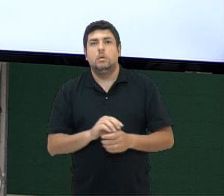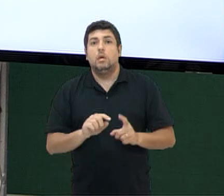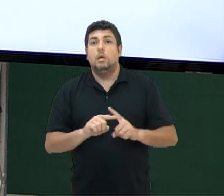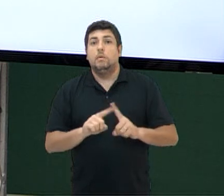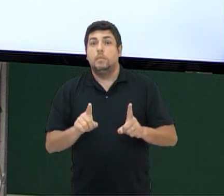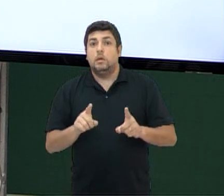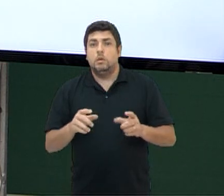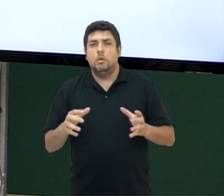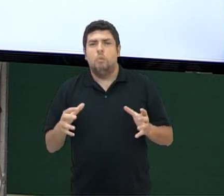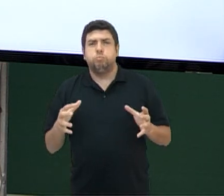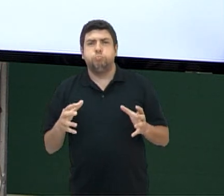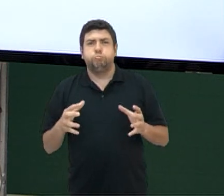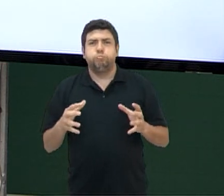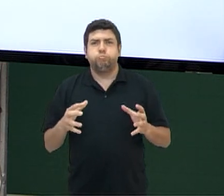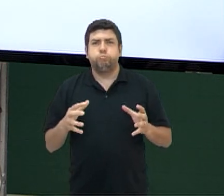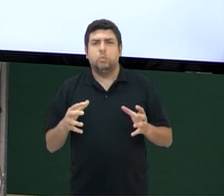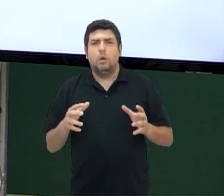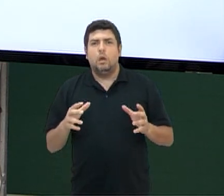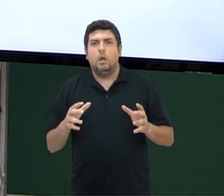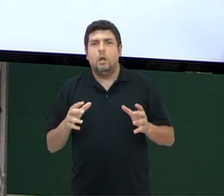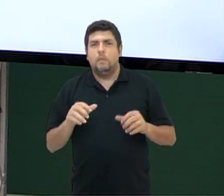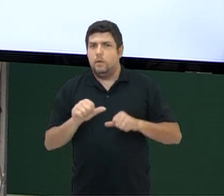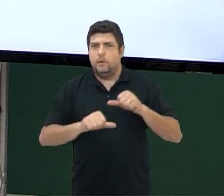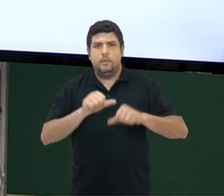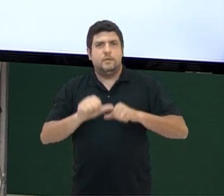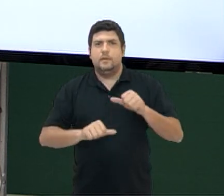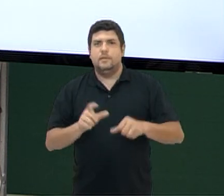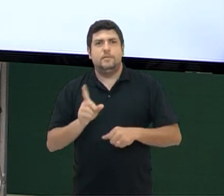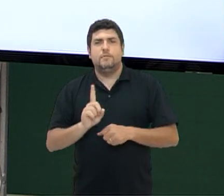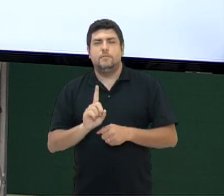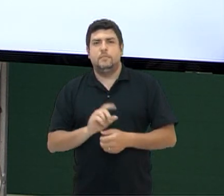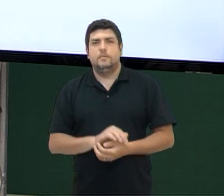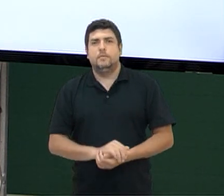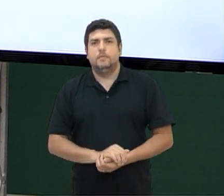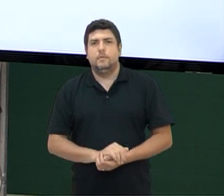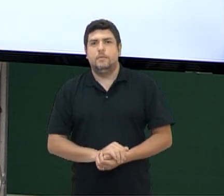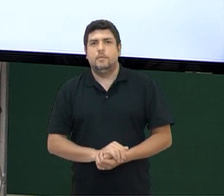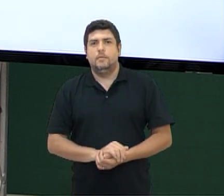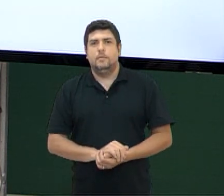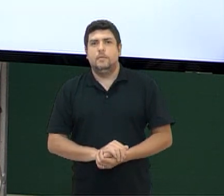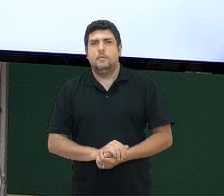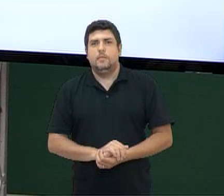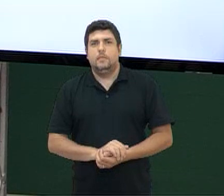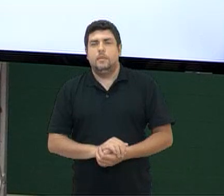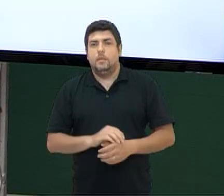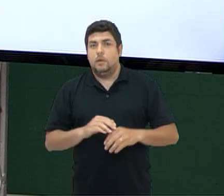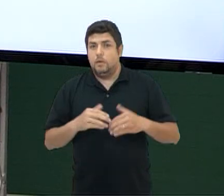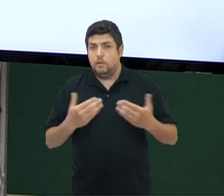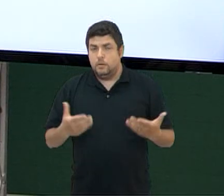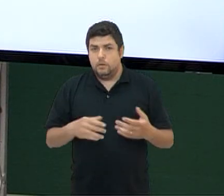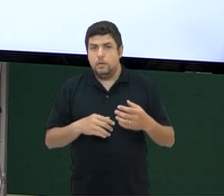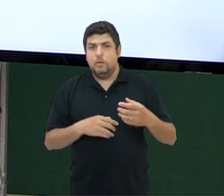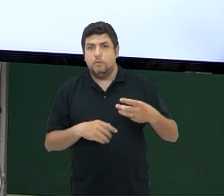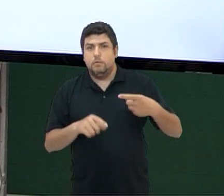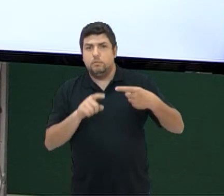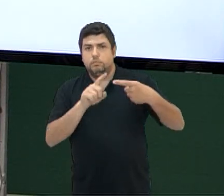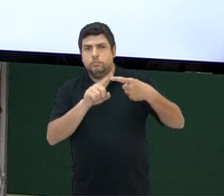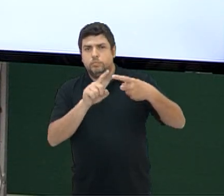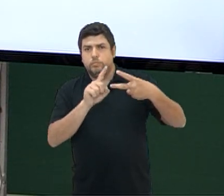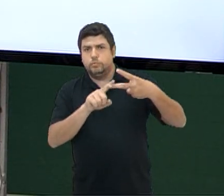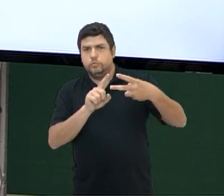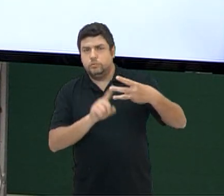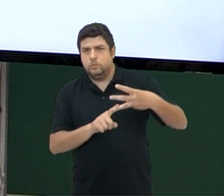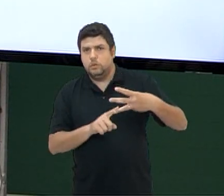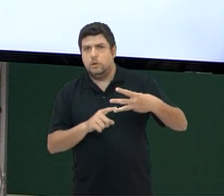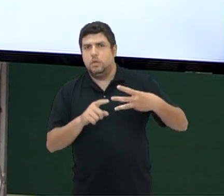aqui ele não se altera, ele é constante. Temos então o conceito que temos três nomes para essa parte.